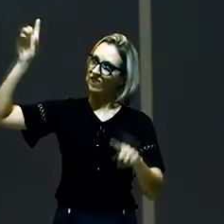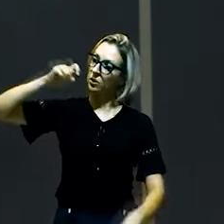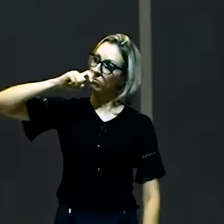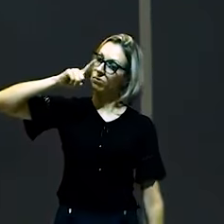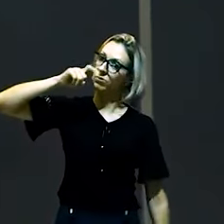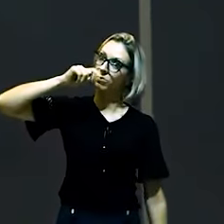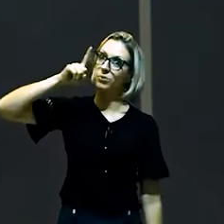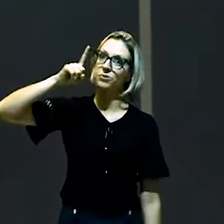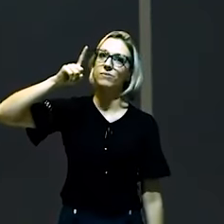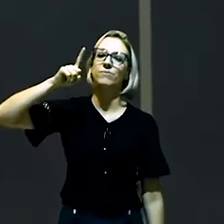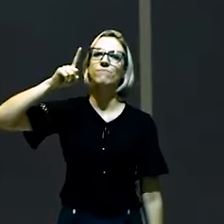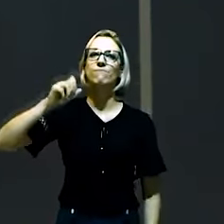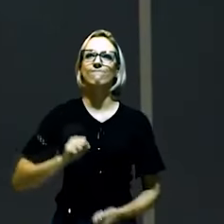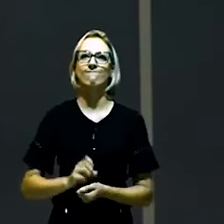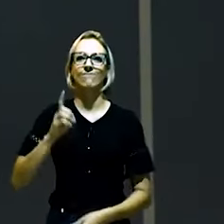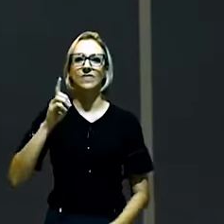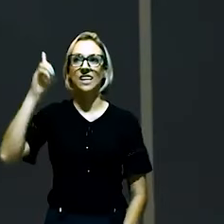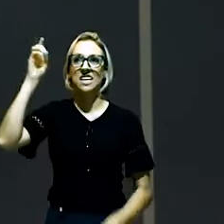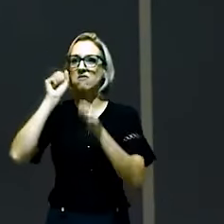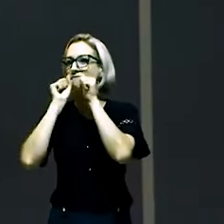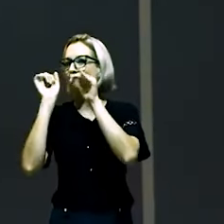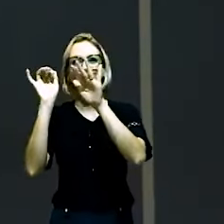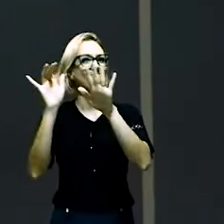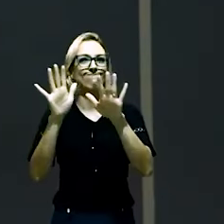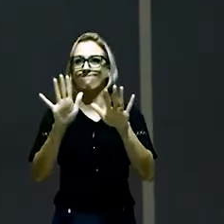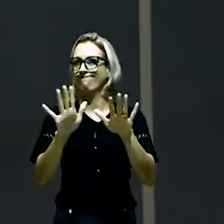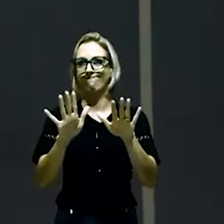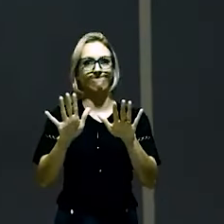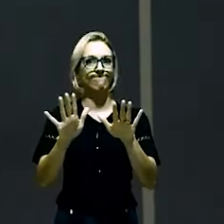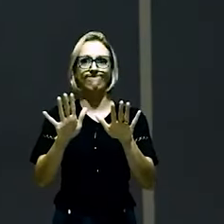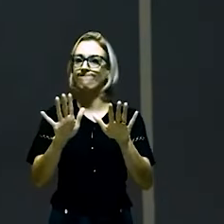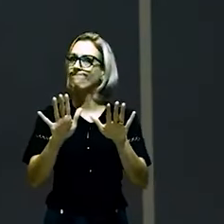Deus não opera e não abençoa nesse tipo de arrogância.